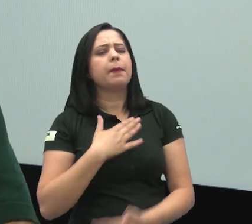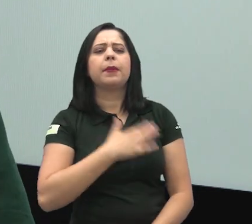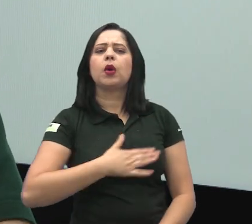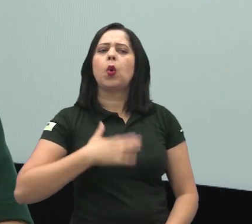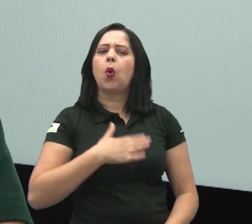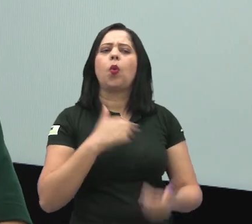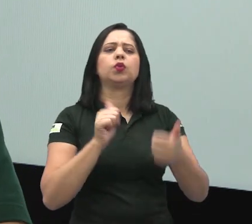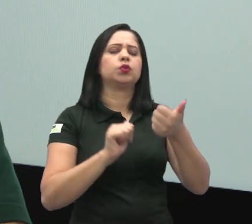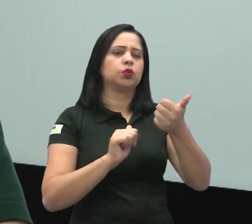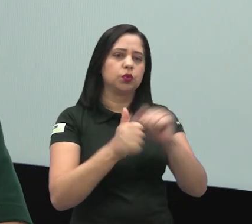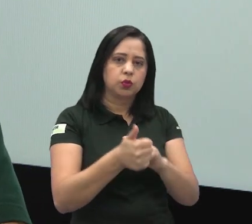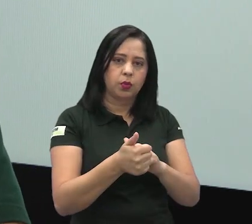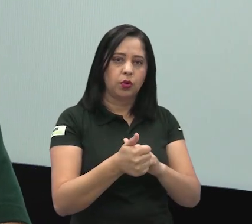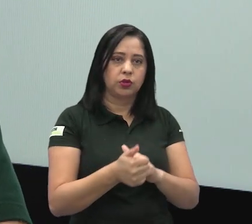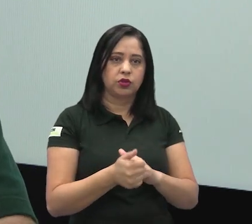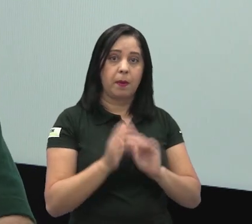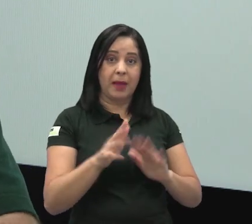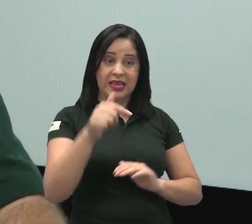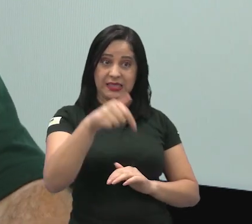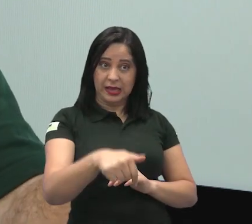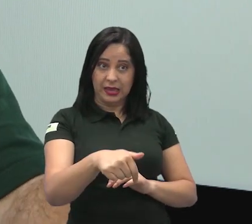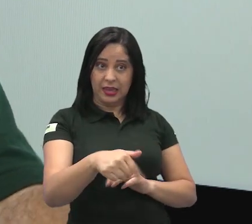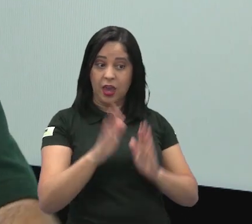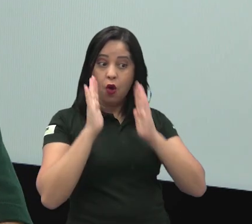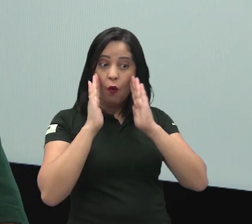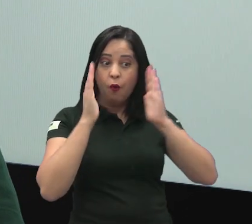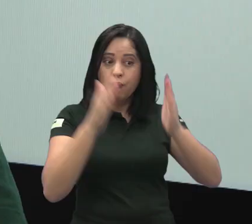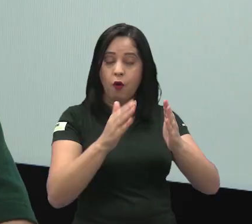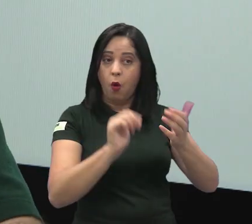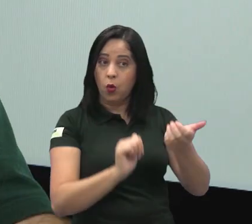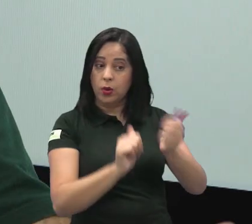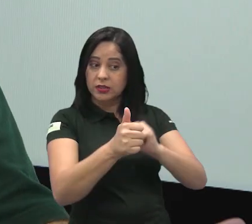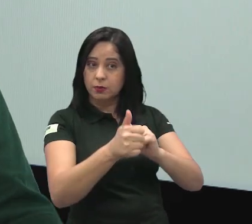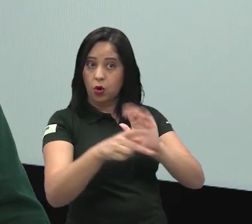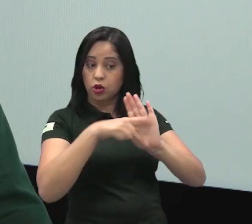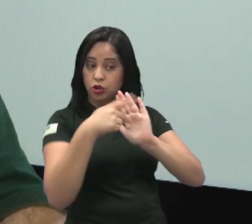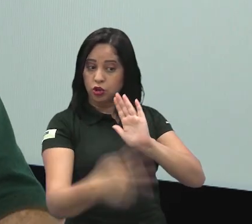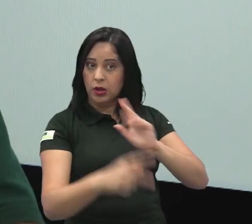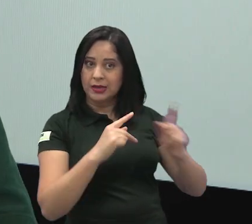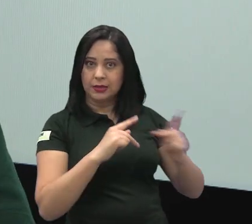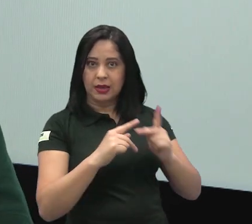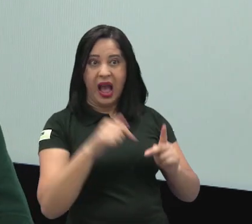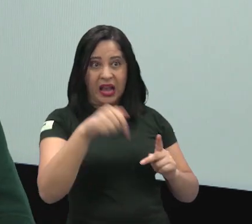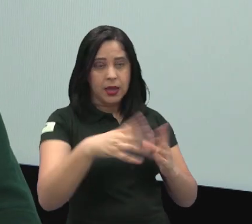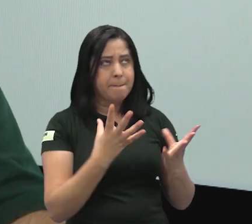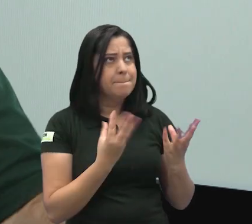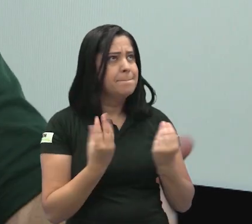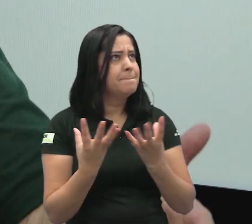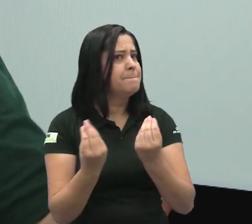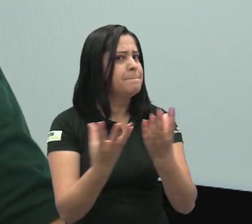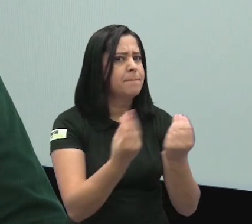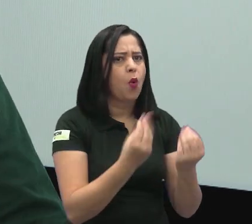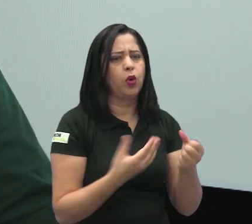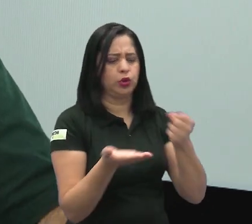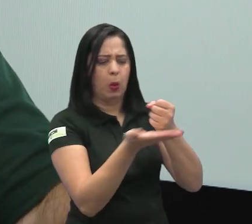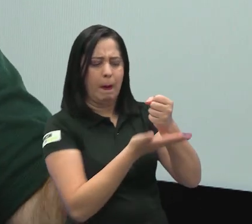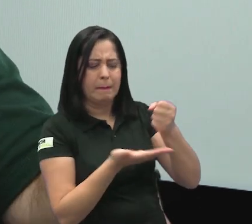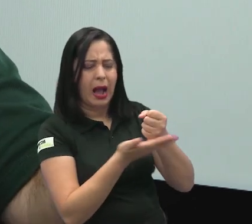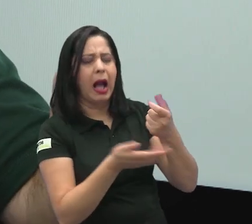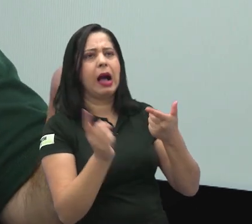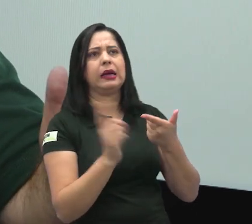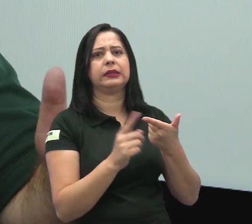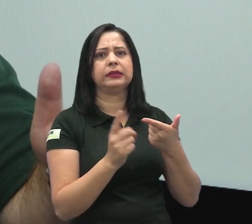gente foca basicamente nos esportes de São José dos Campos. E aqui tem muito esporte, categorias de